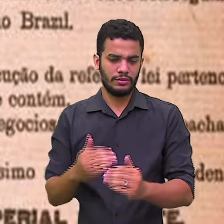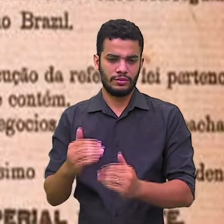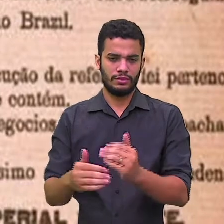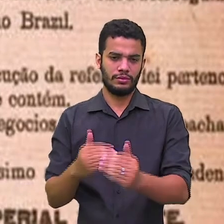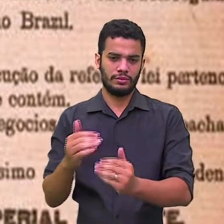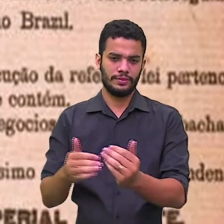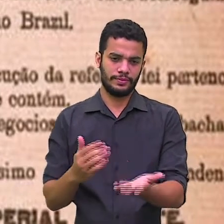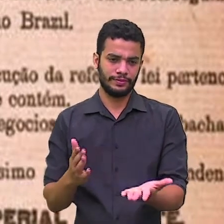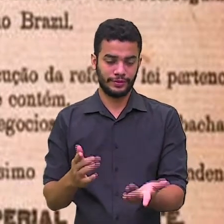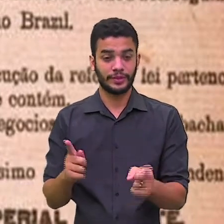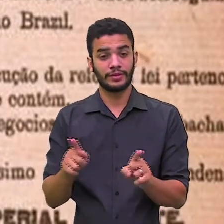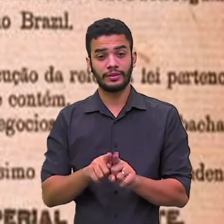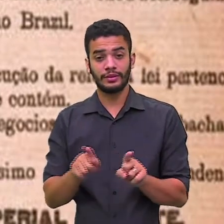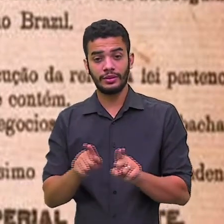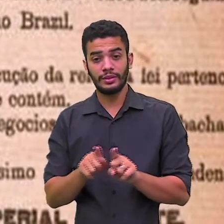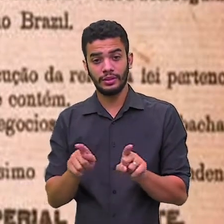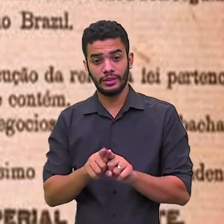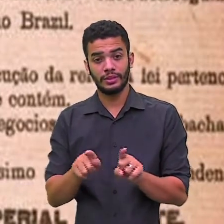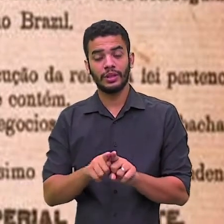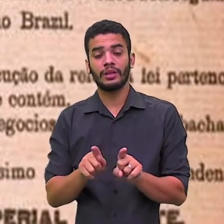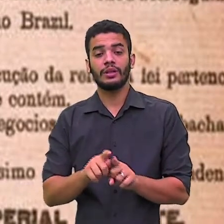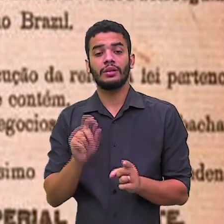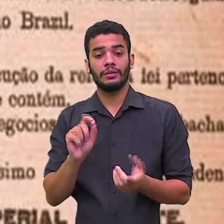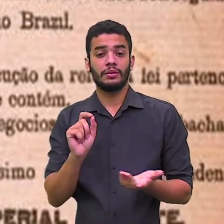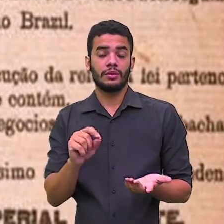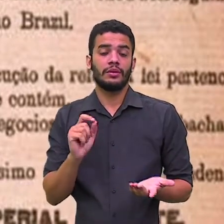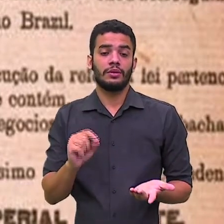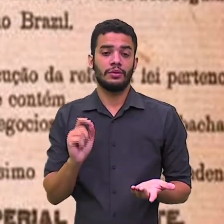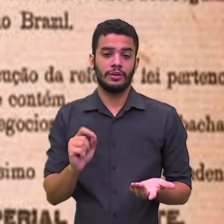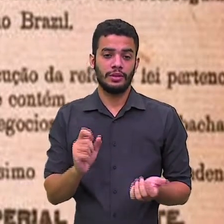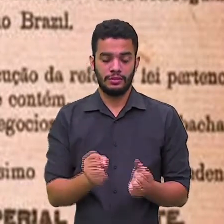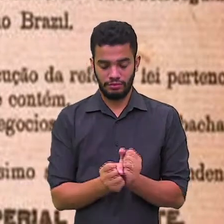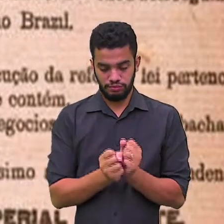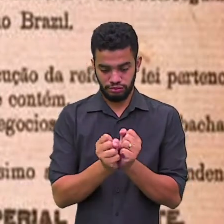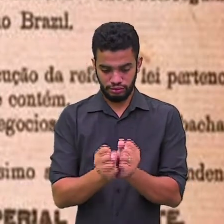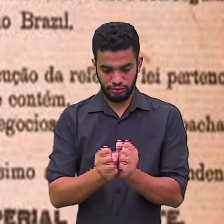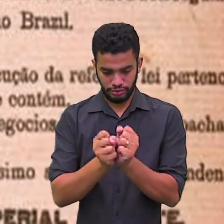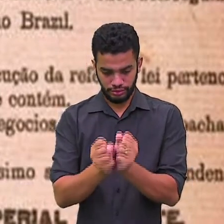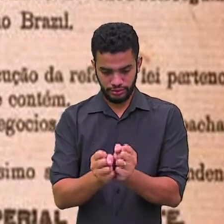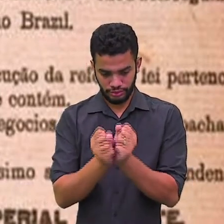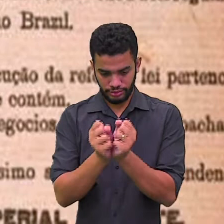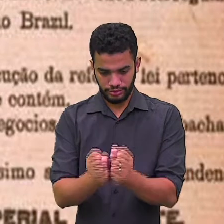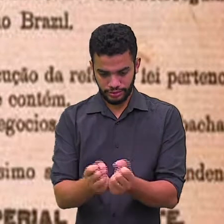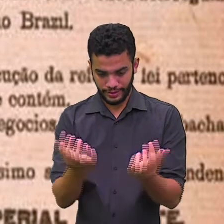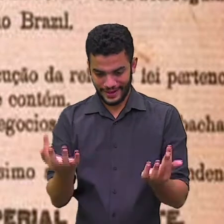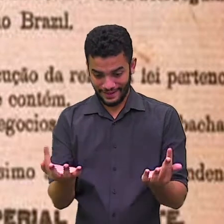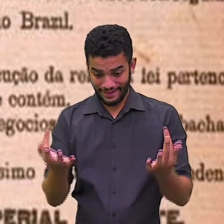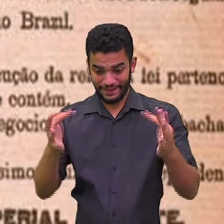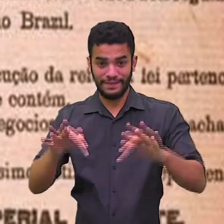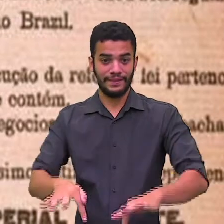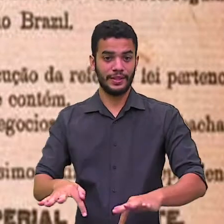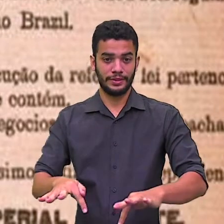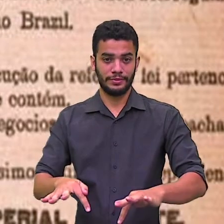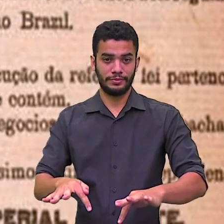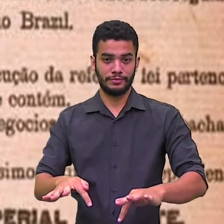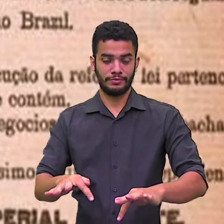na abolição da escravidão aqui no Brasil, que é chamada da Lei Áurea de